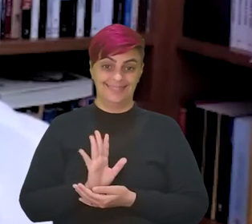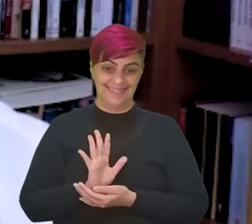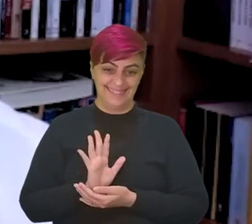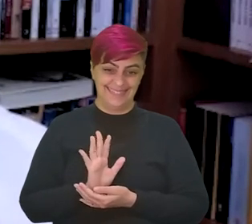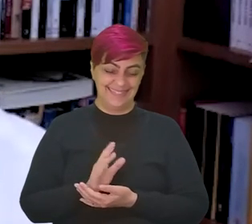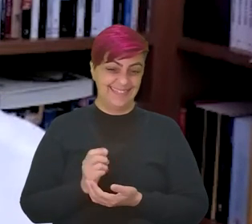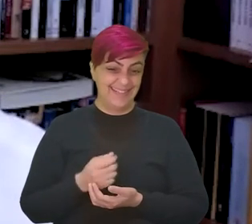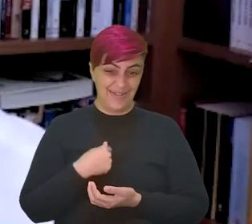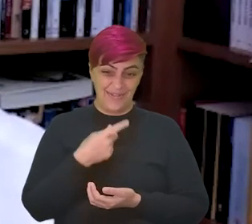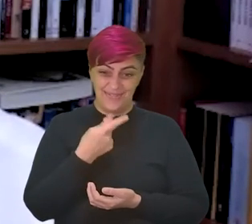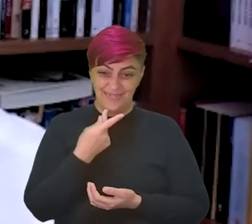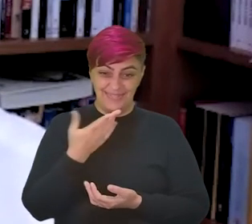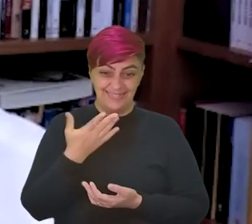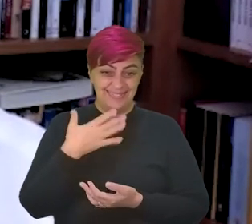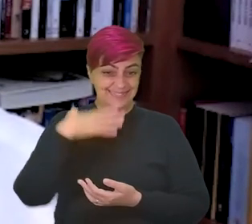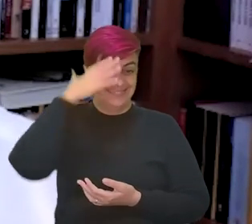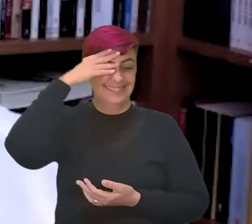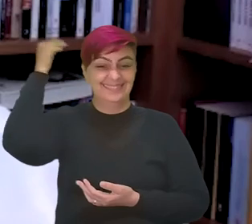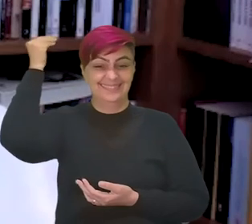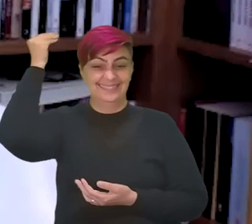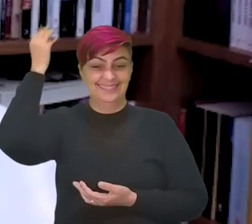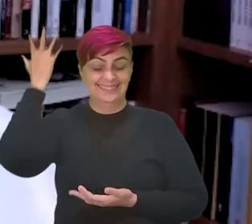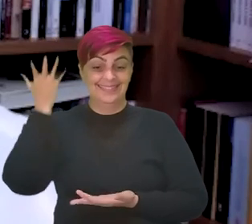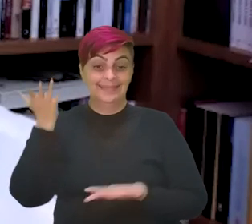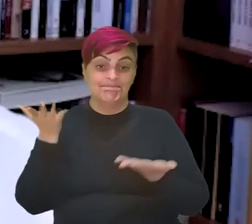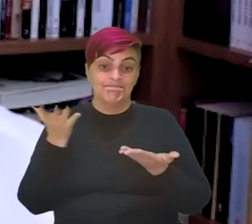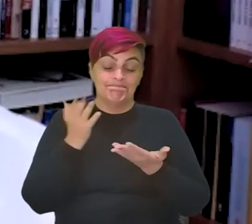Peraí, eu ia falar uma coisa que me fugiu.